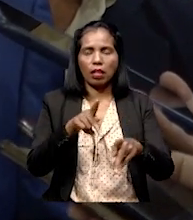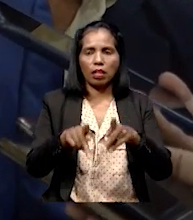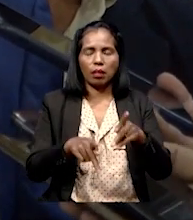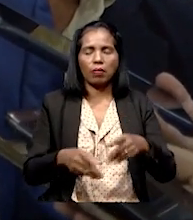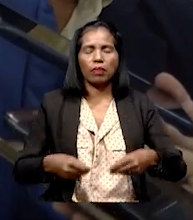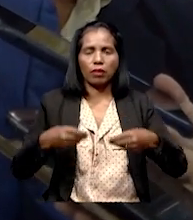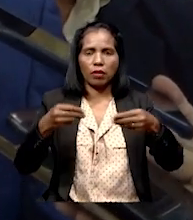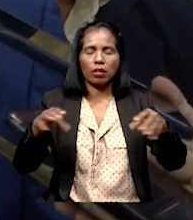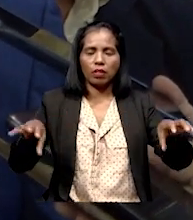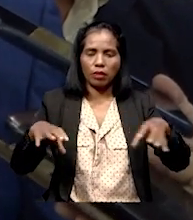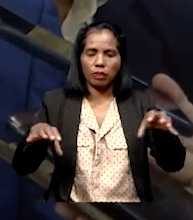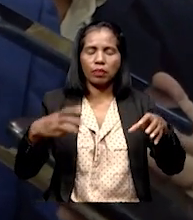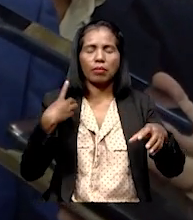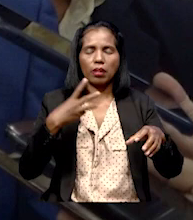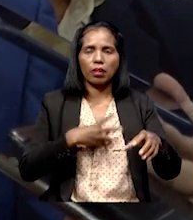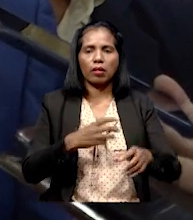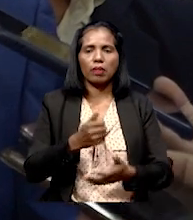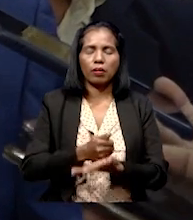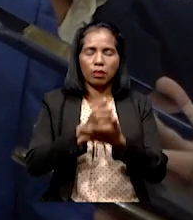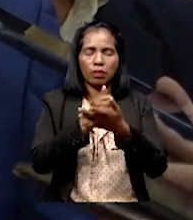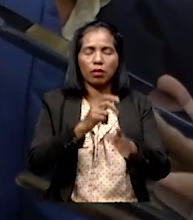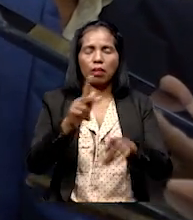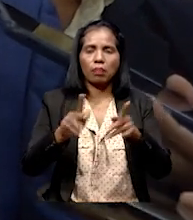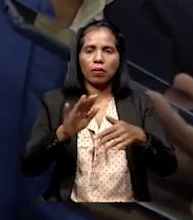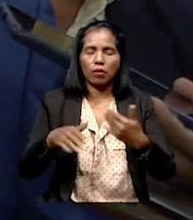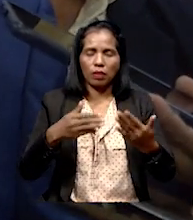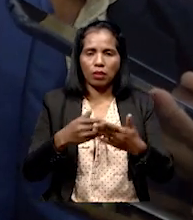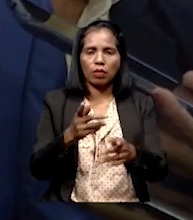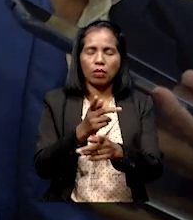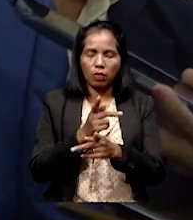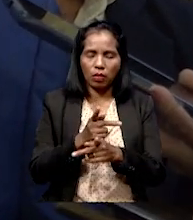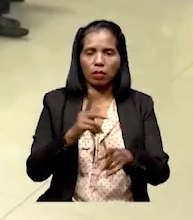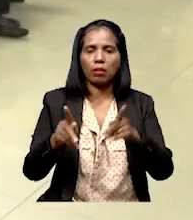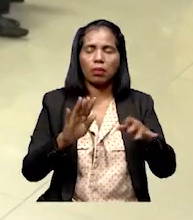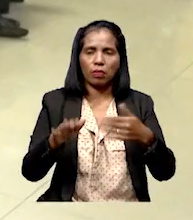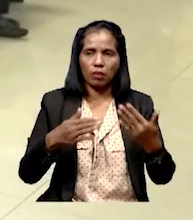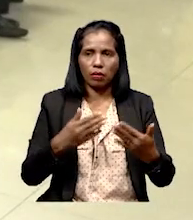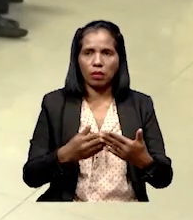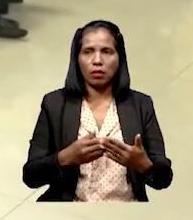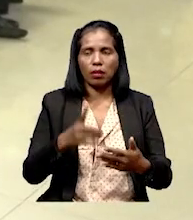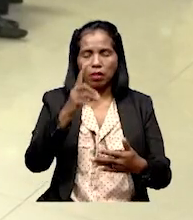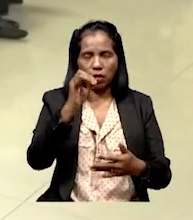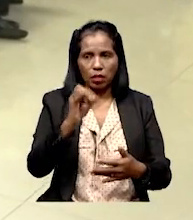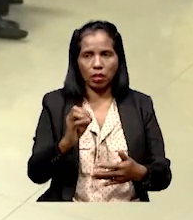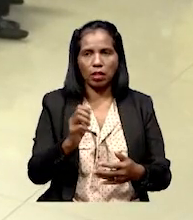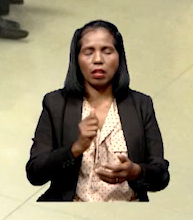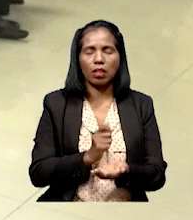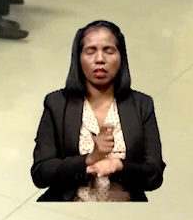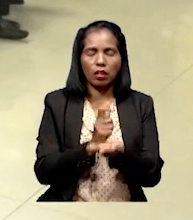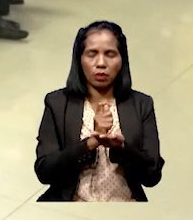forma de serviço, mas tá, halo atendimento para itane populações, assegura conectividade, dele a Tauro, dele o